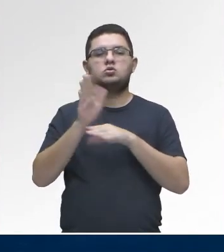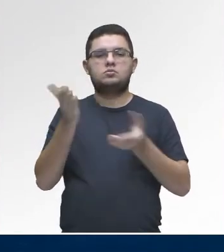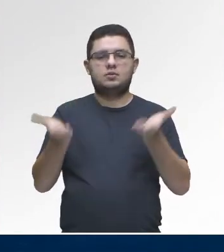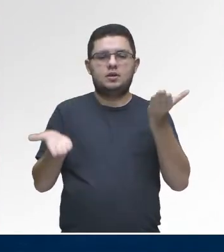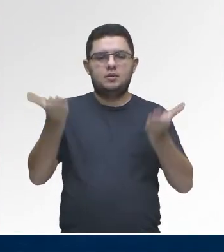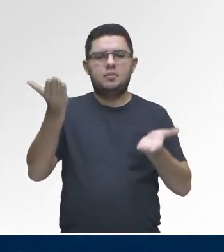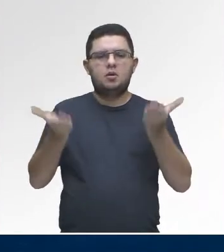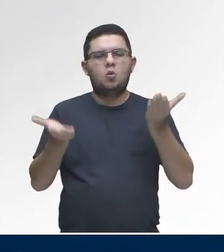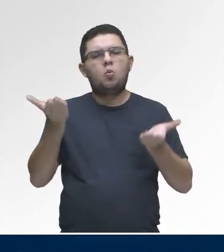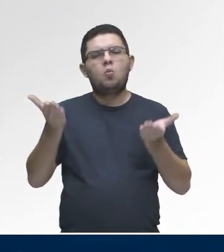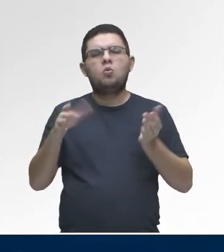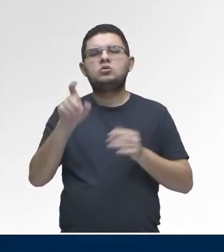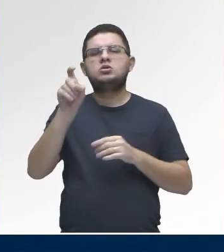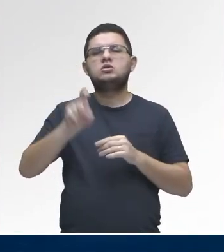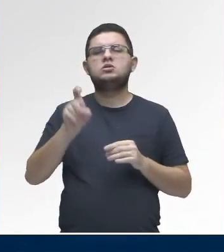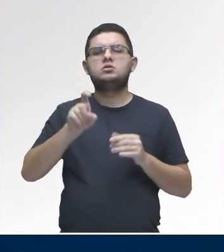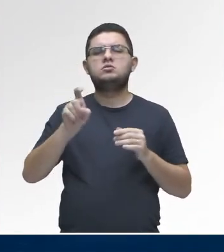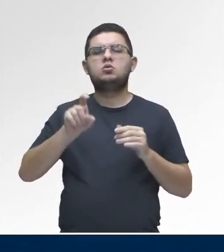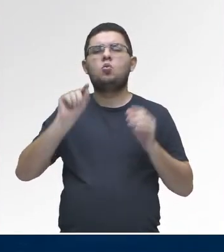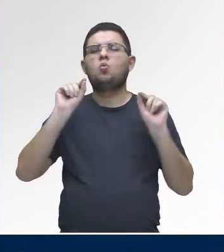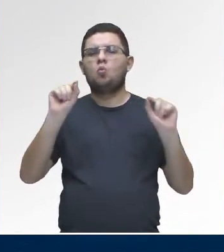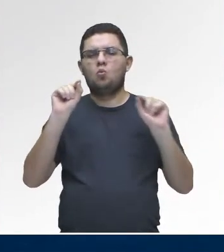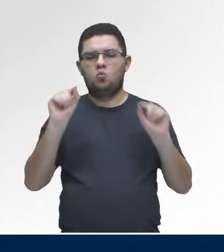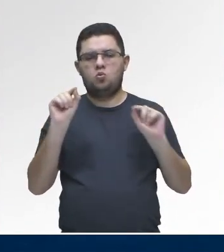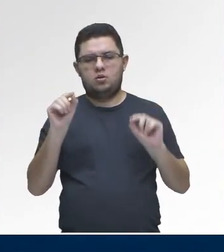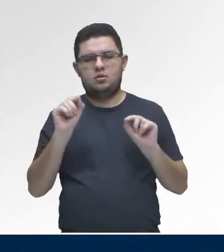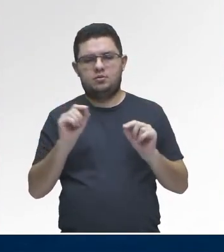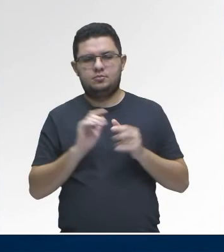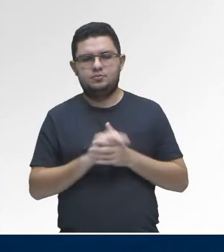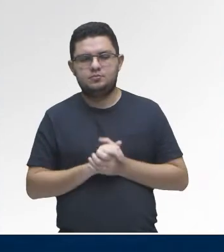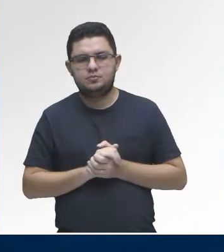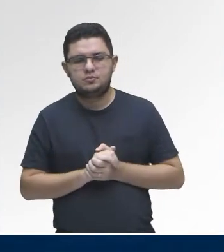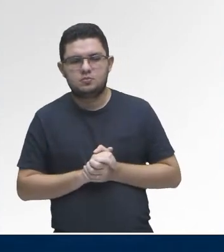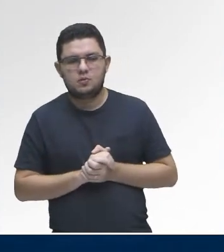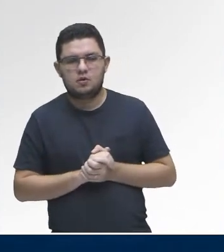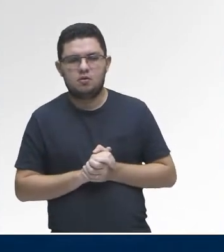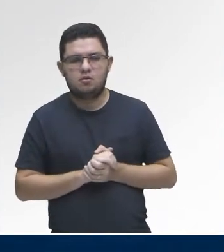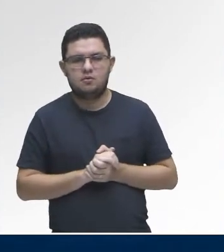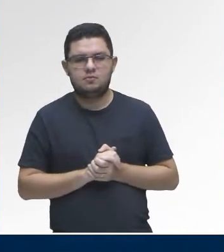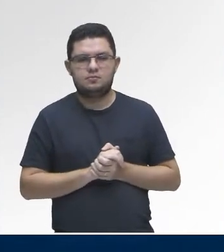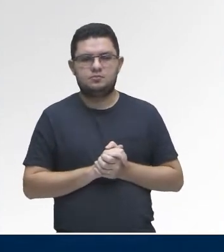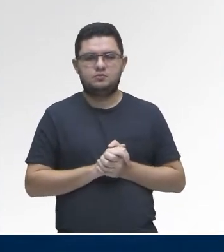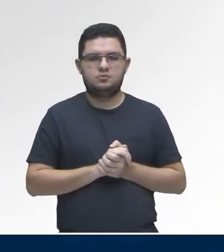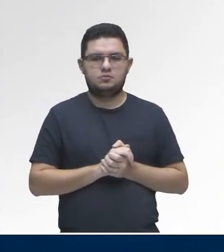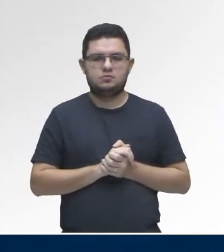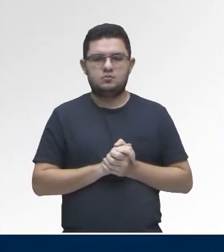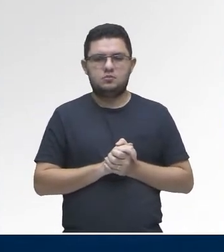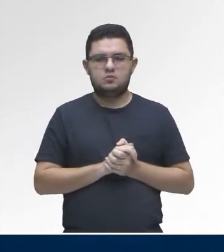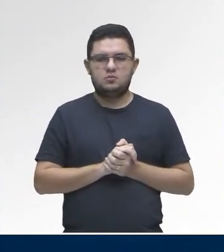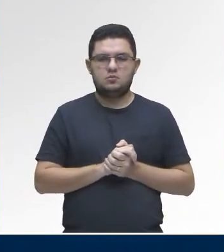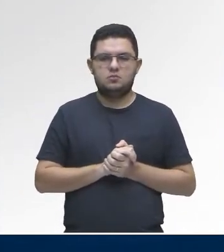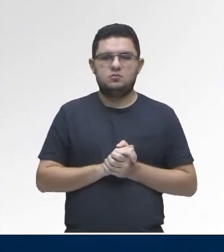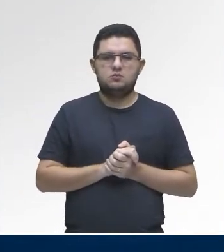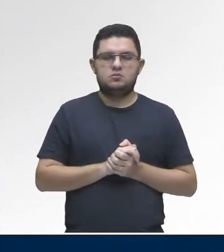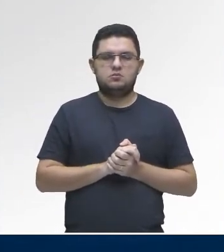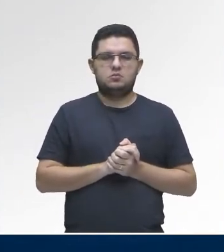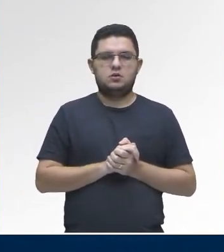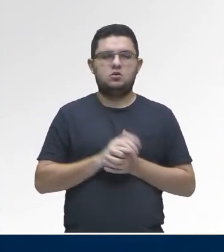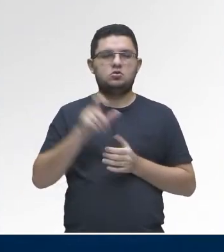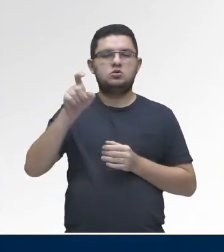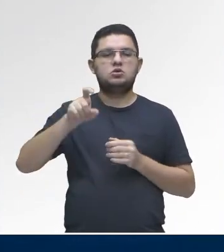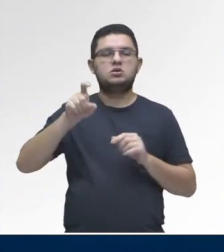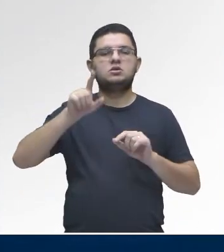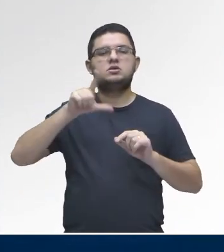deixa a balança equilibrada? Então, se a gente observar aqui o valor de x, olha só, a gente tem essa